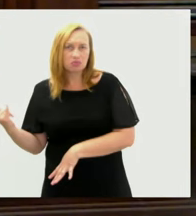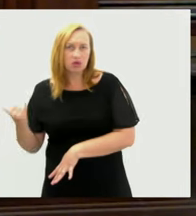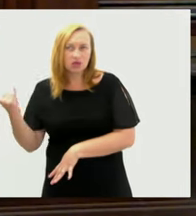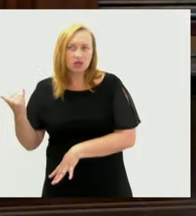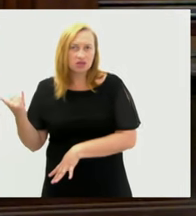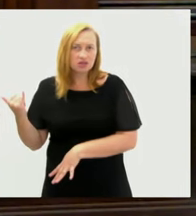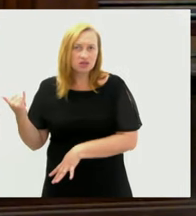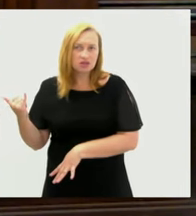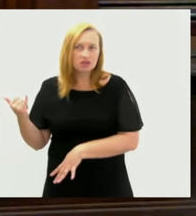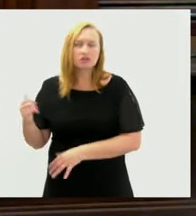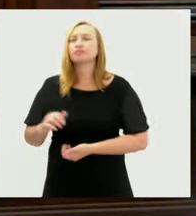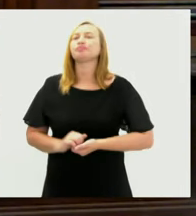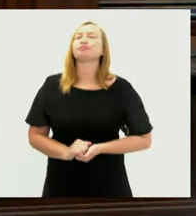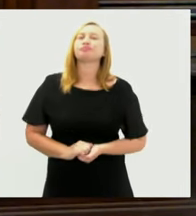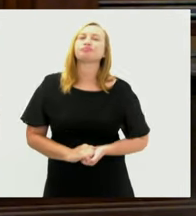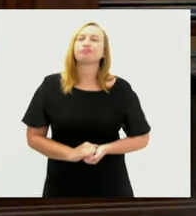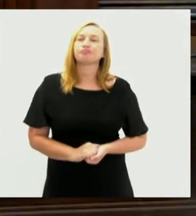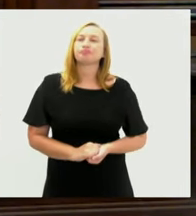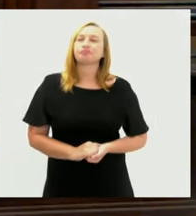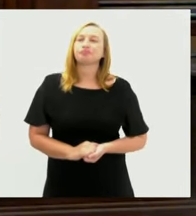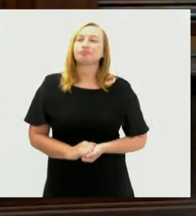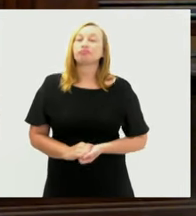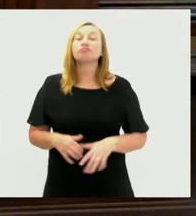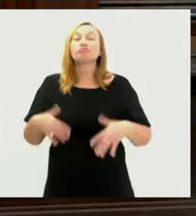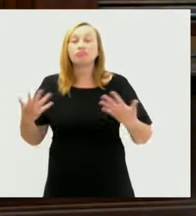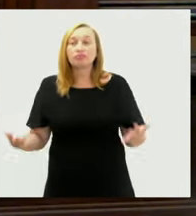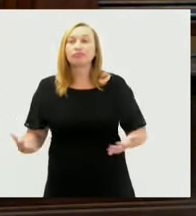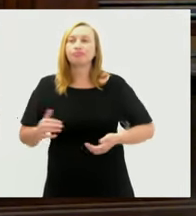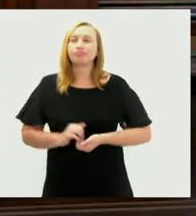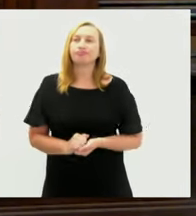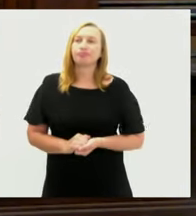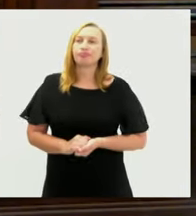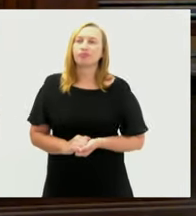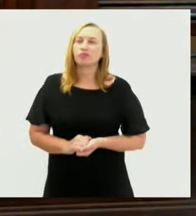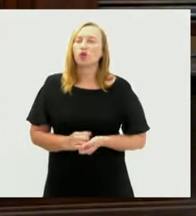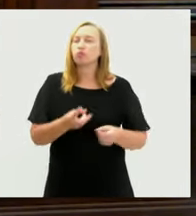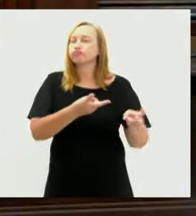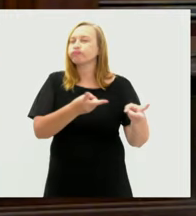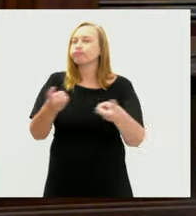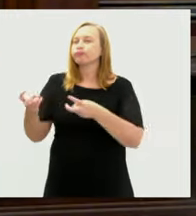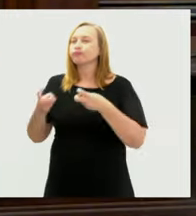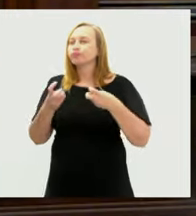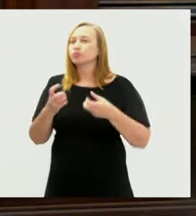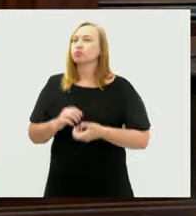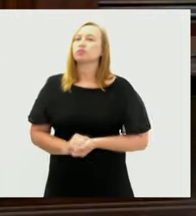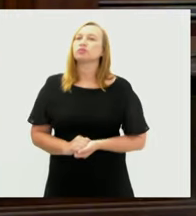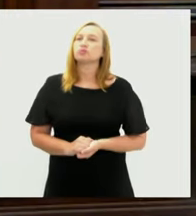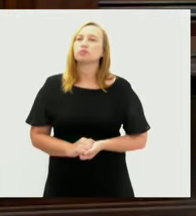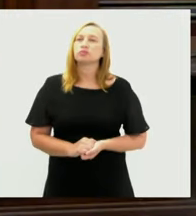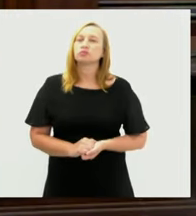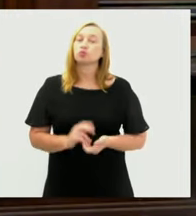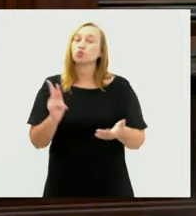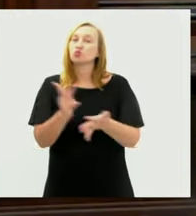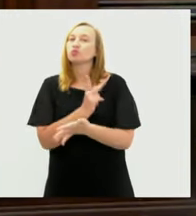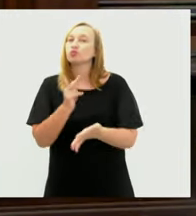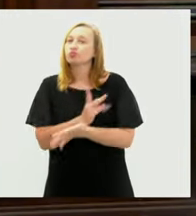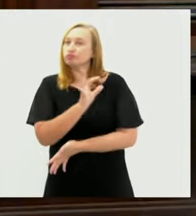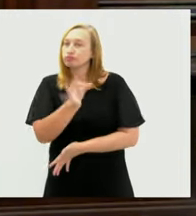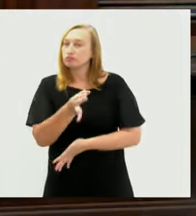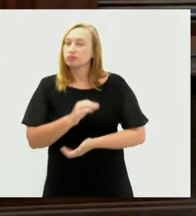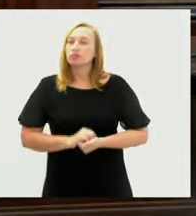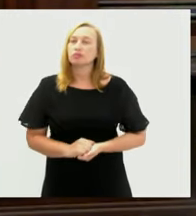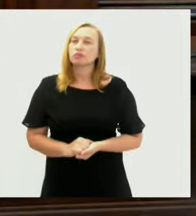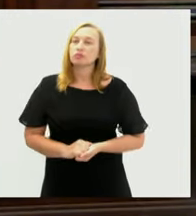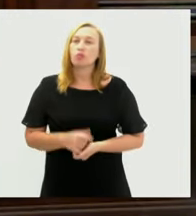sua dignidade respeitada. Então, é observar onde estão os erros concretos.